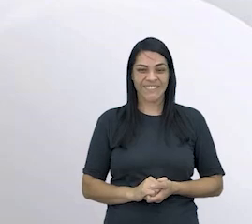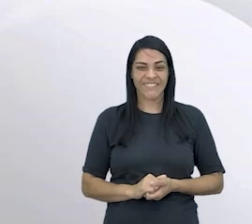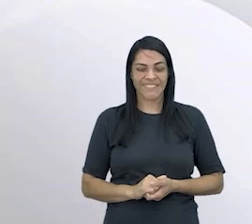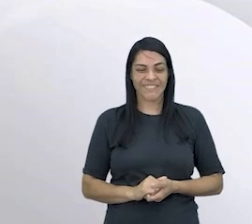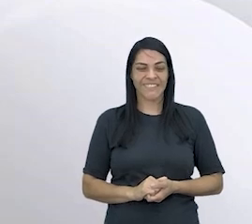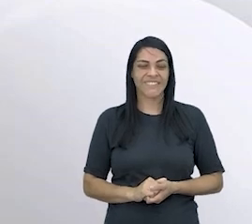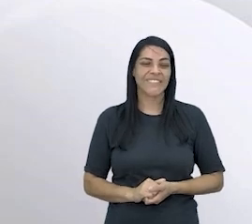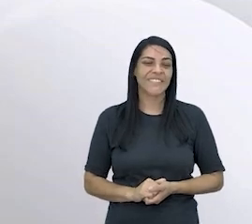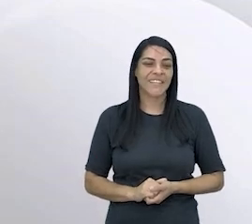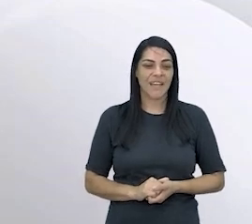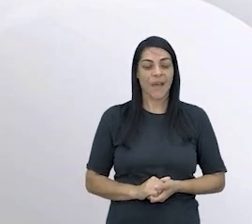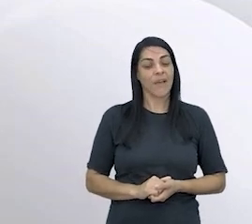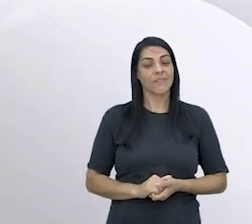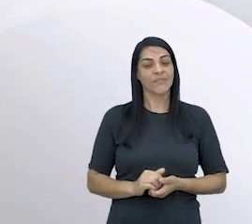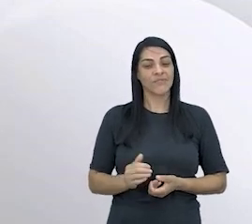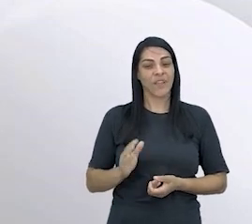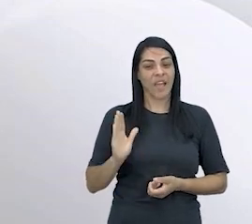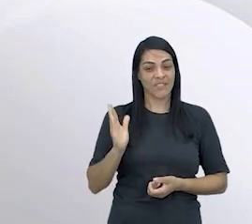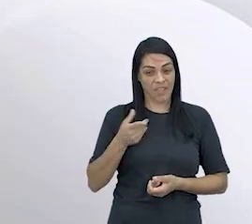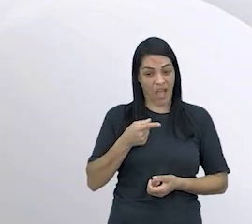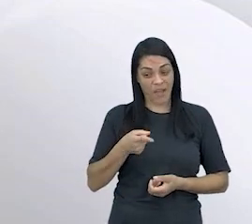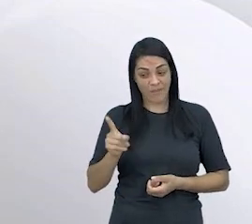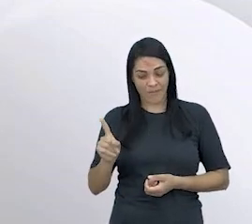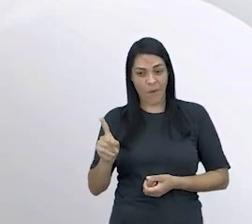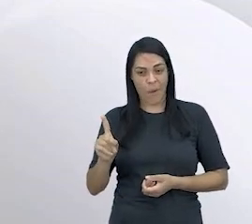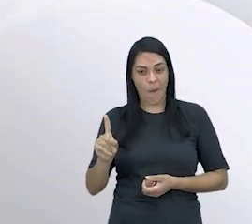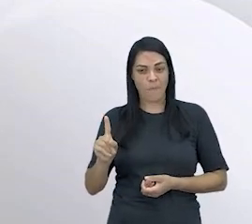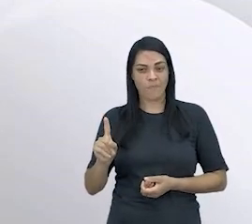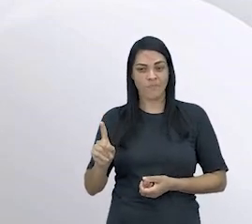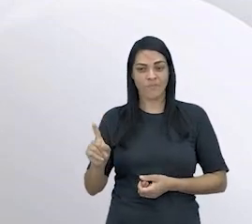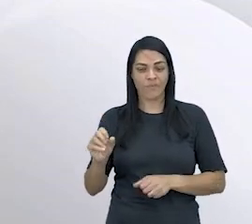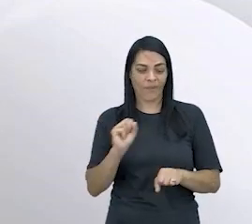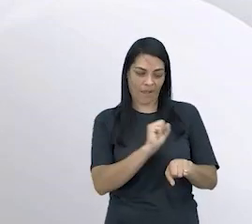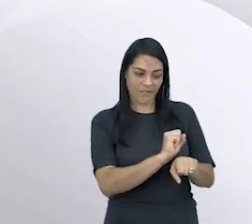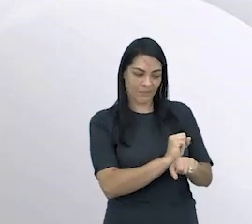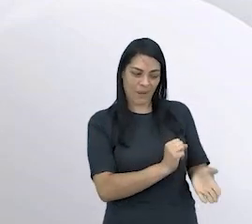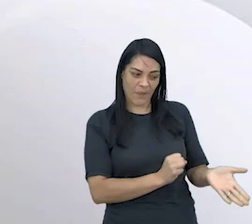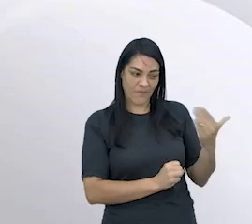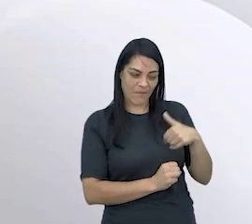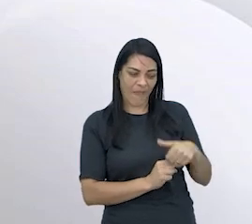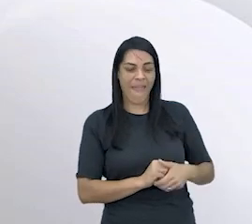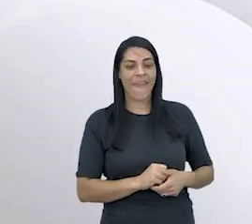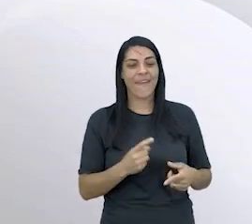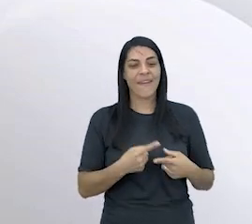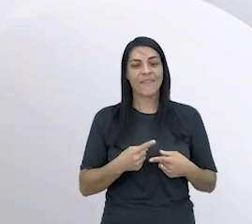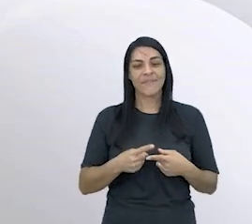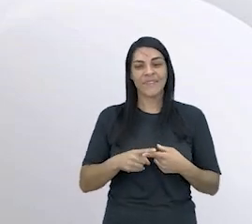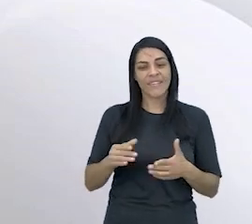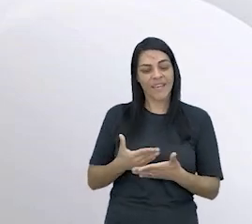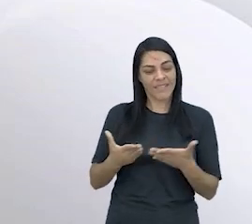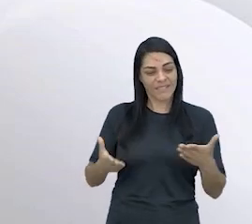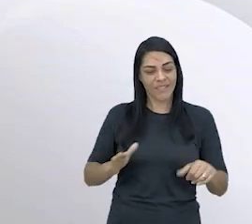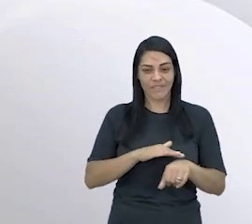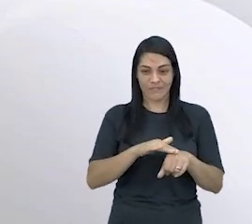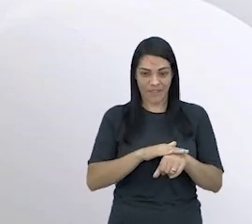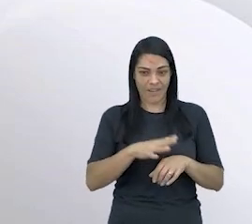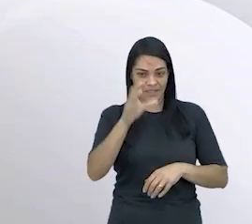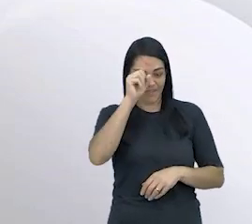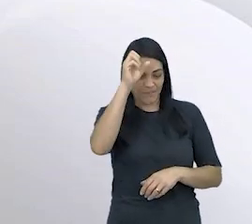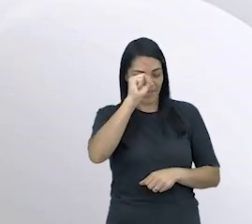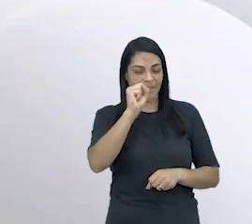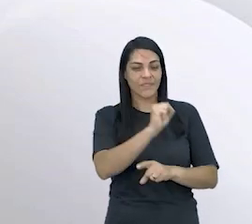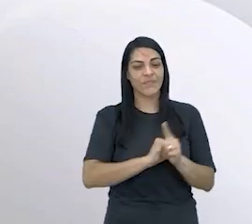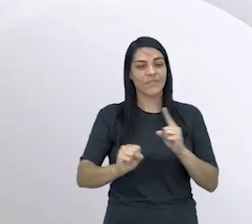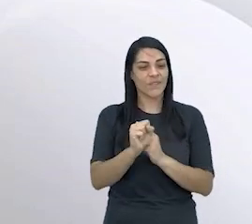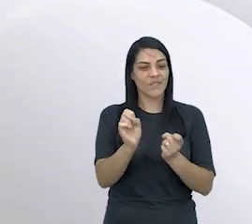Vou pra aí já. Né? Ah, esperamos você aqui, viu? Inclusive, a gente estava falando da aprendizagem